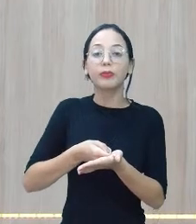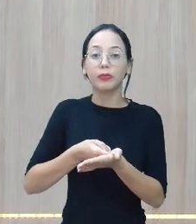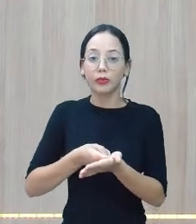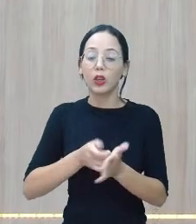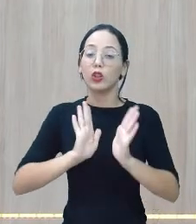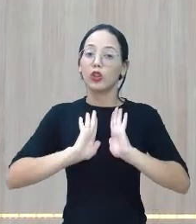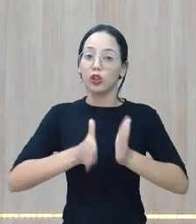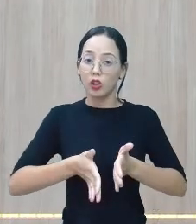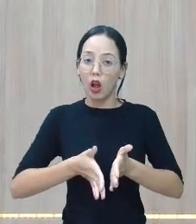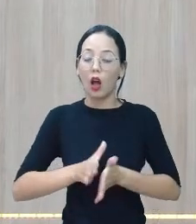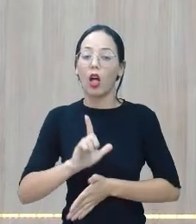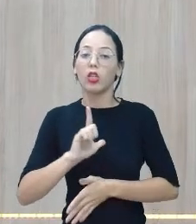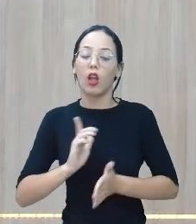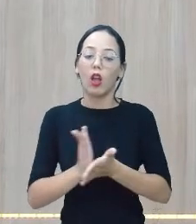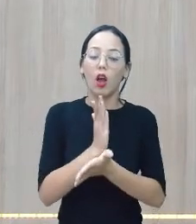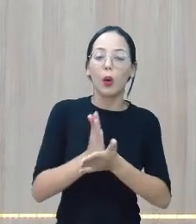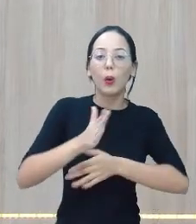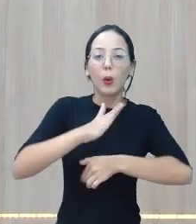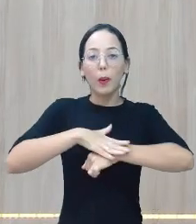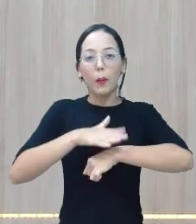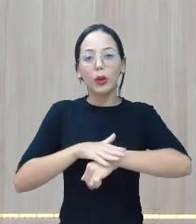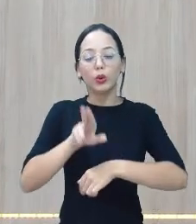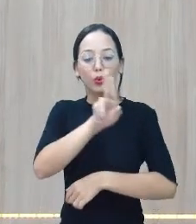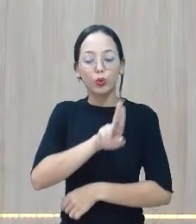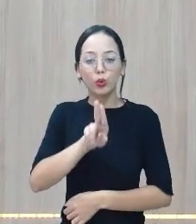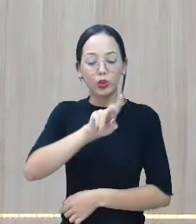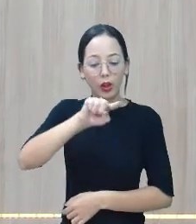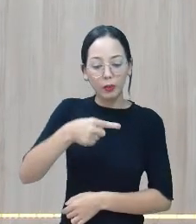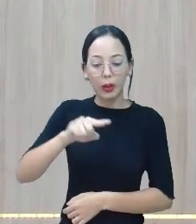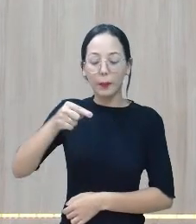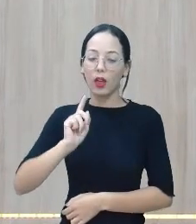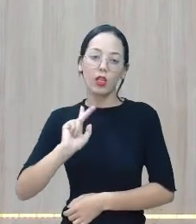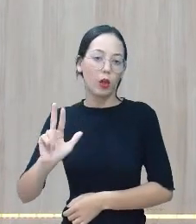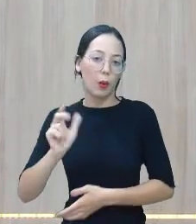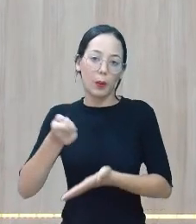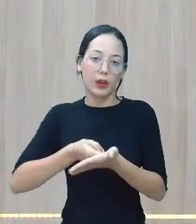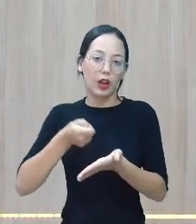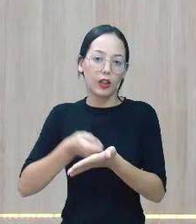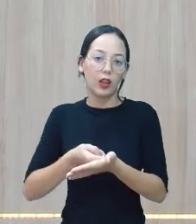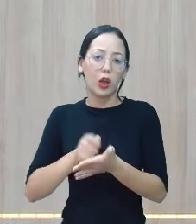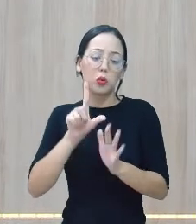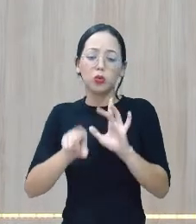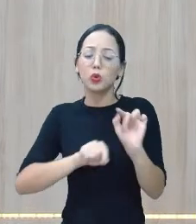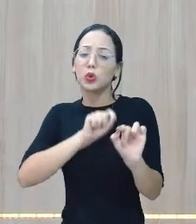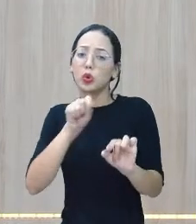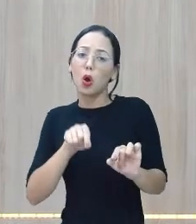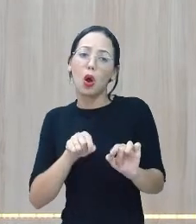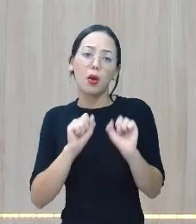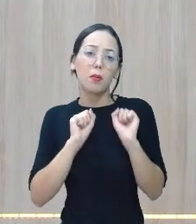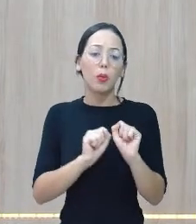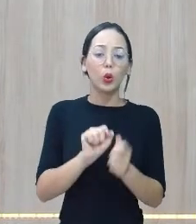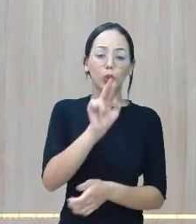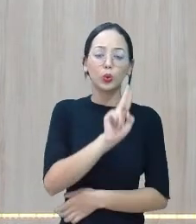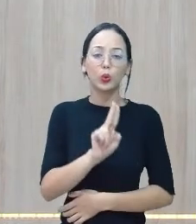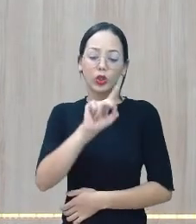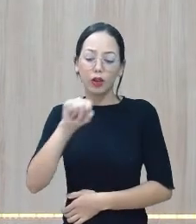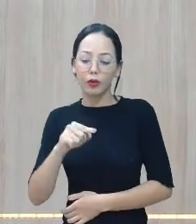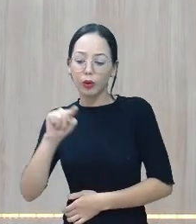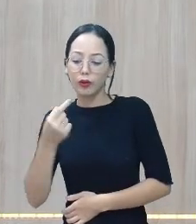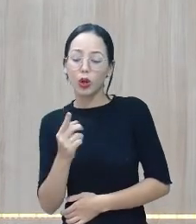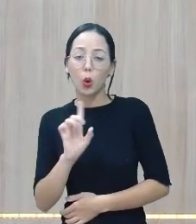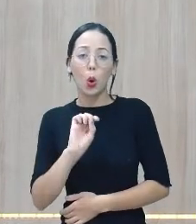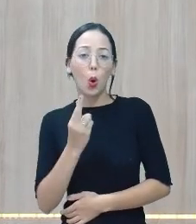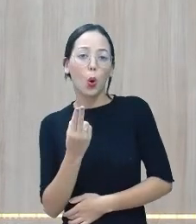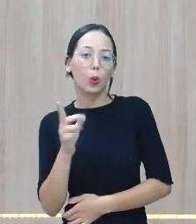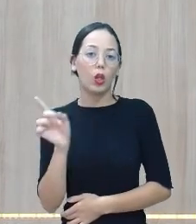Já existem situações que o uso da vírgula não é obrigatório, é facultativo. Você pode usar vírgula ou não